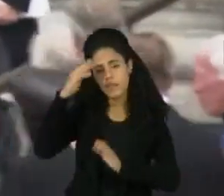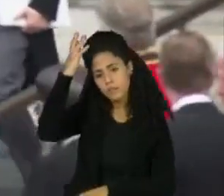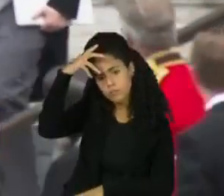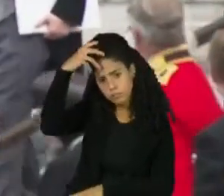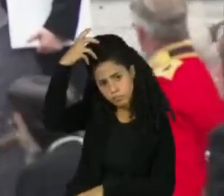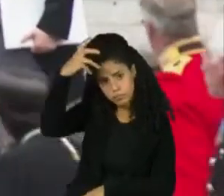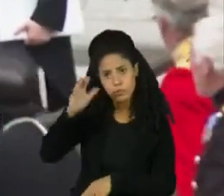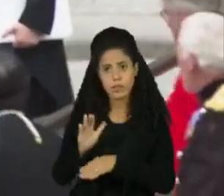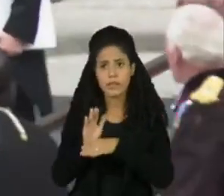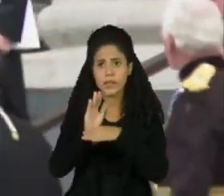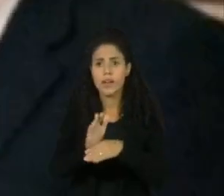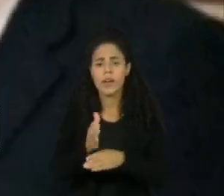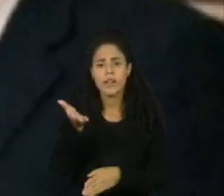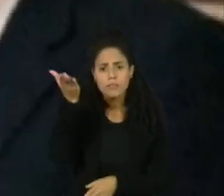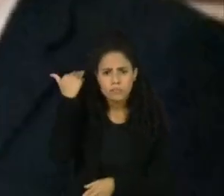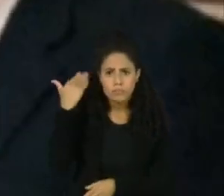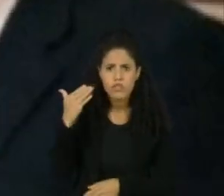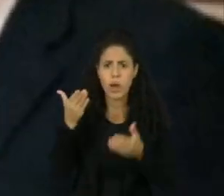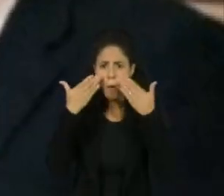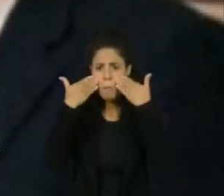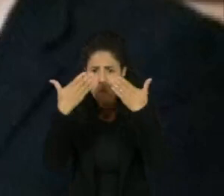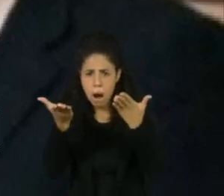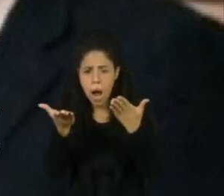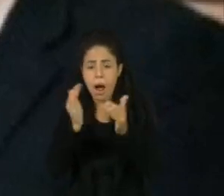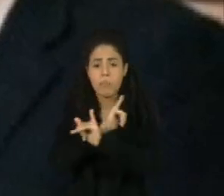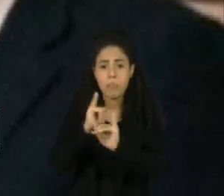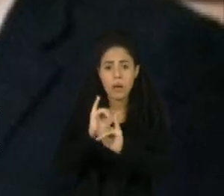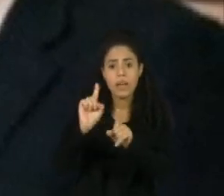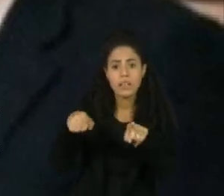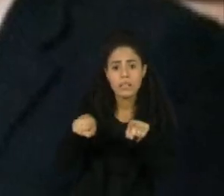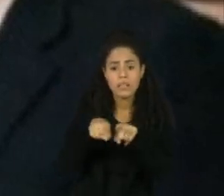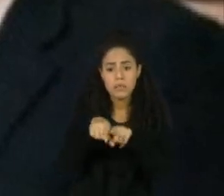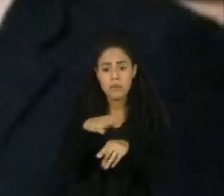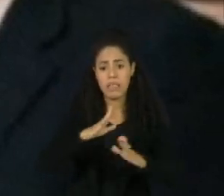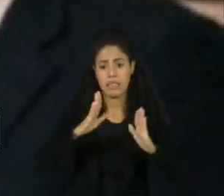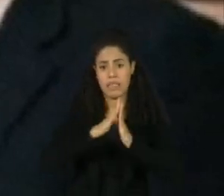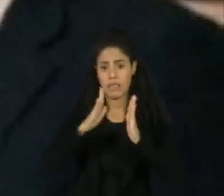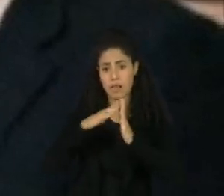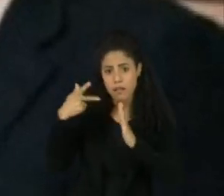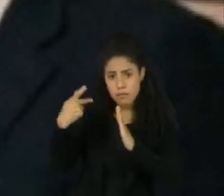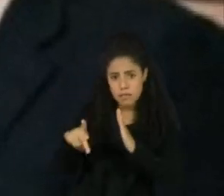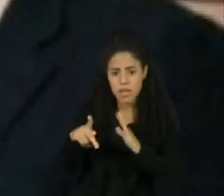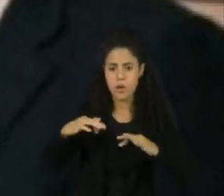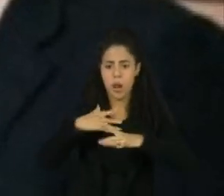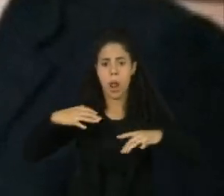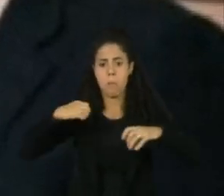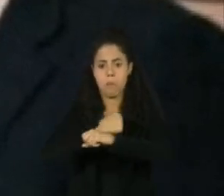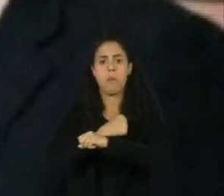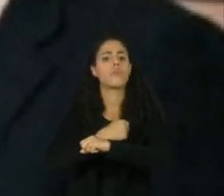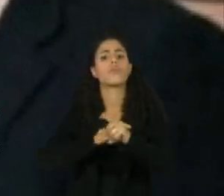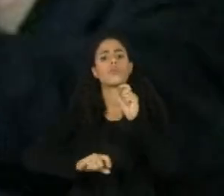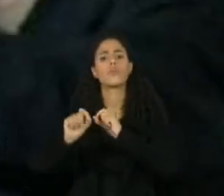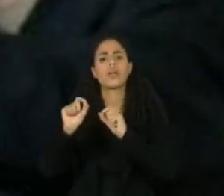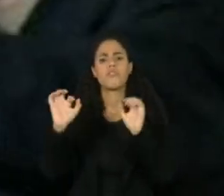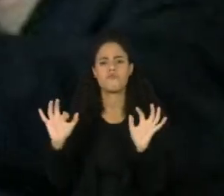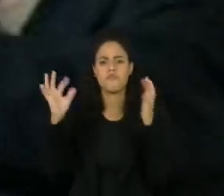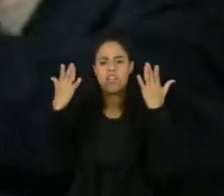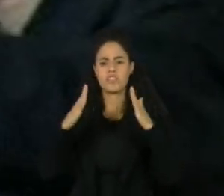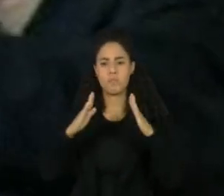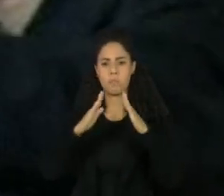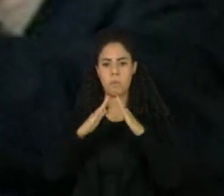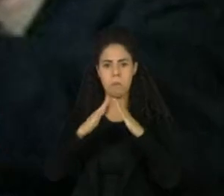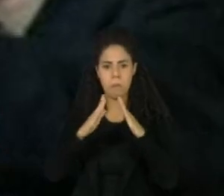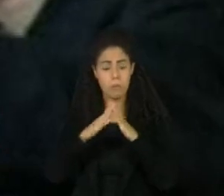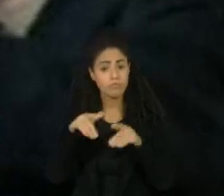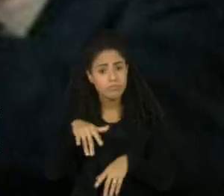na guilhotina desde o vazamento das festas na Downing Street, a residência oficial em pleno lockdown, por causa da pandemia. Pegou muito